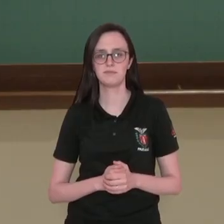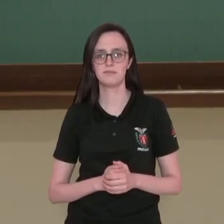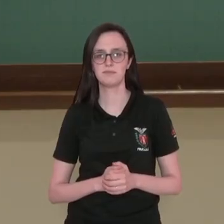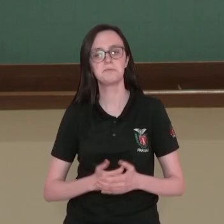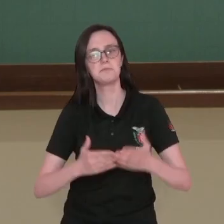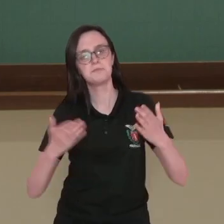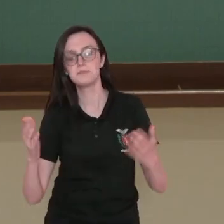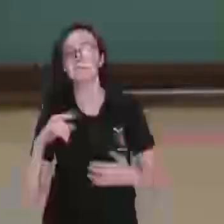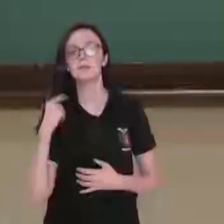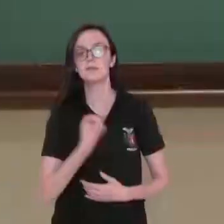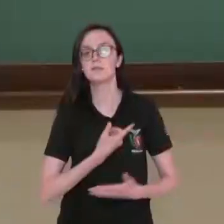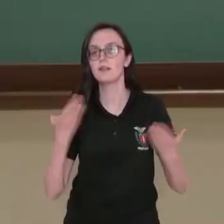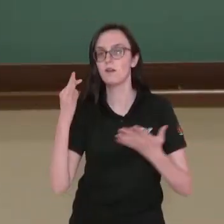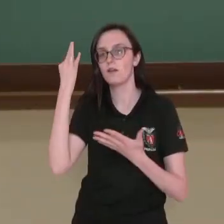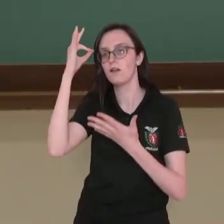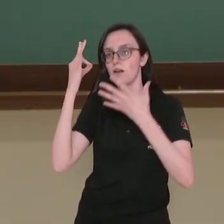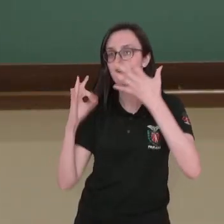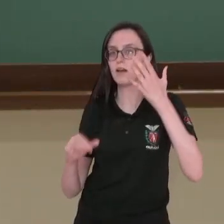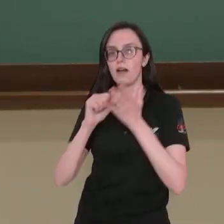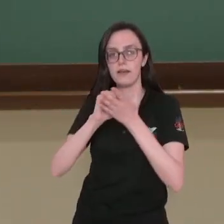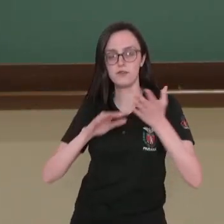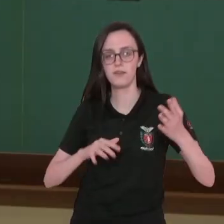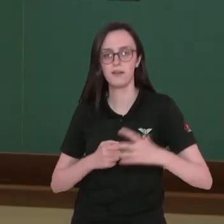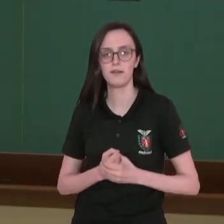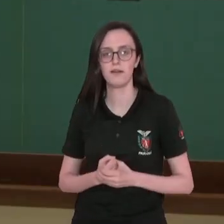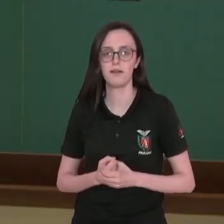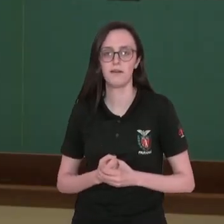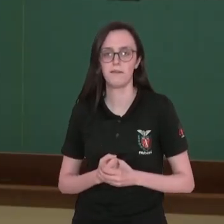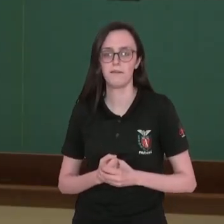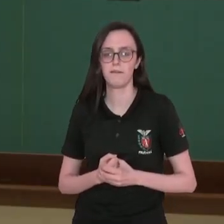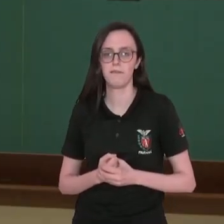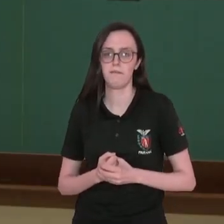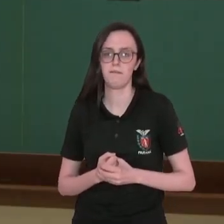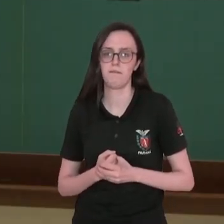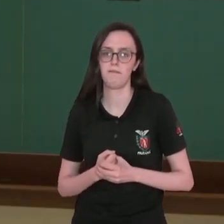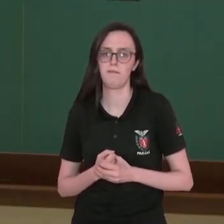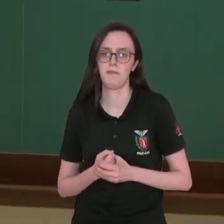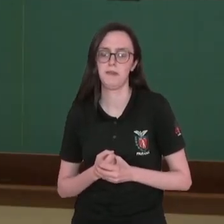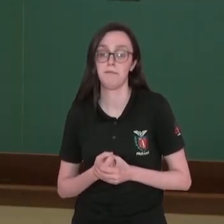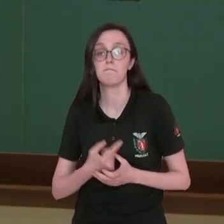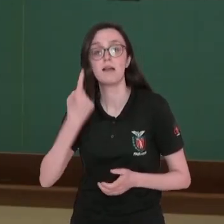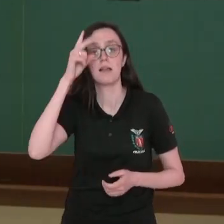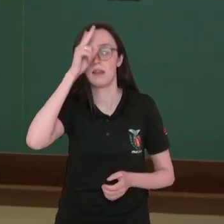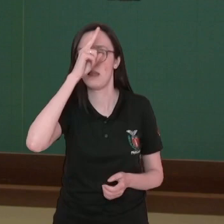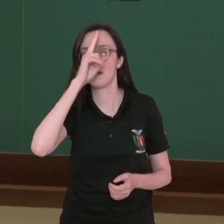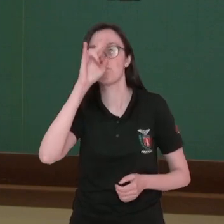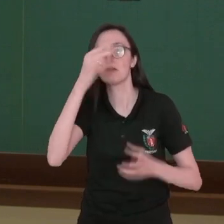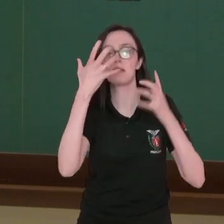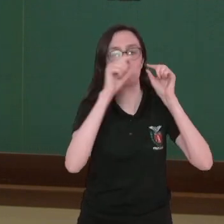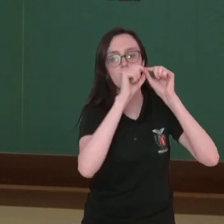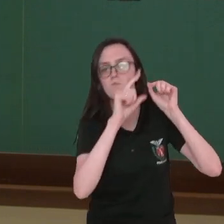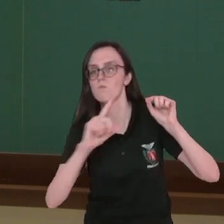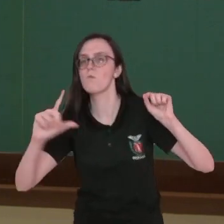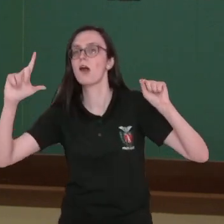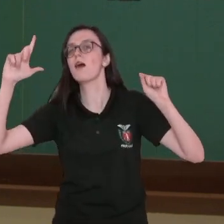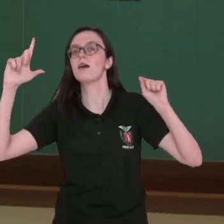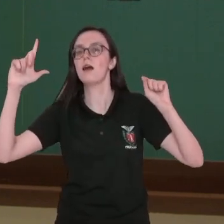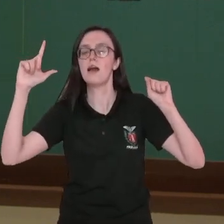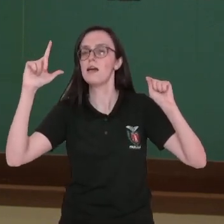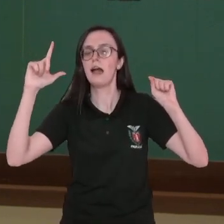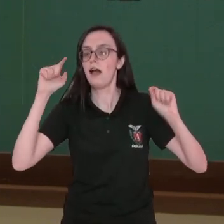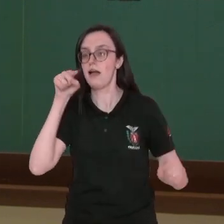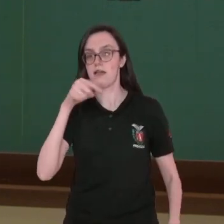Então, pessoal, vamos fazer a correção dessa atividade? Galera, lembre-se, se eu quero saber a ordem de grandeza do algarismo